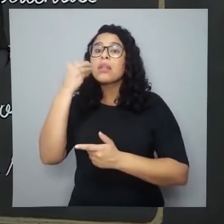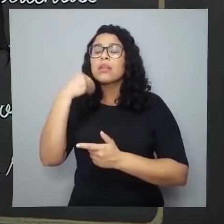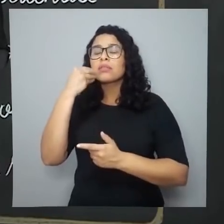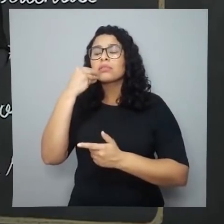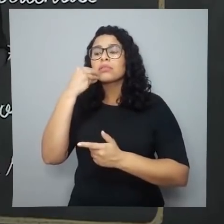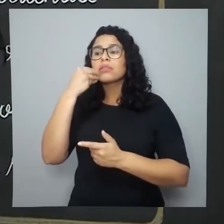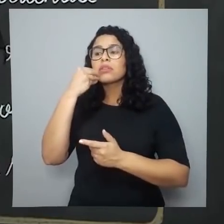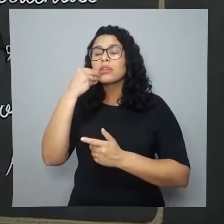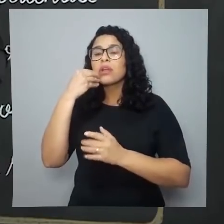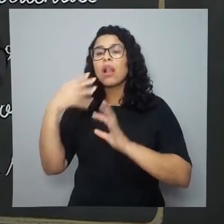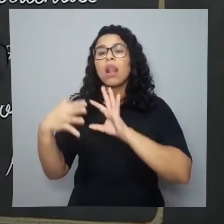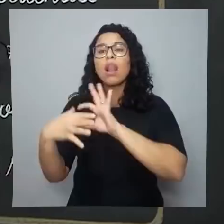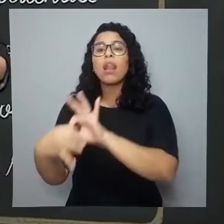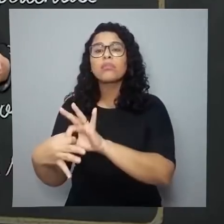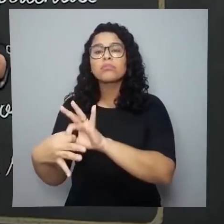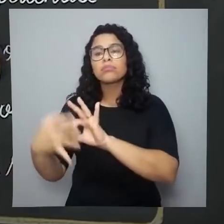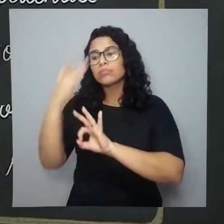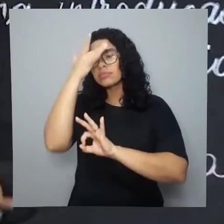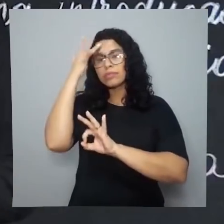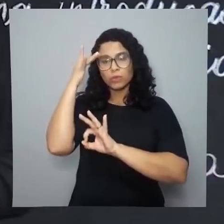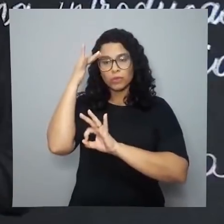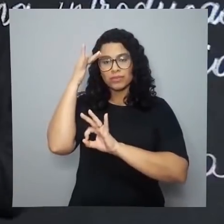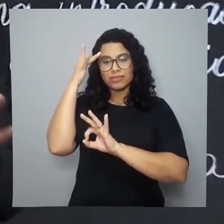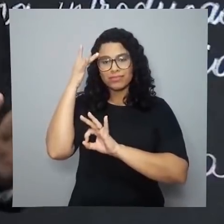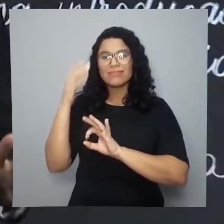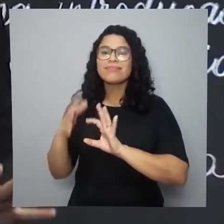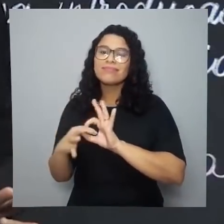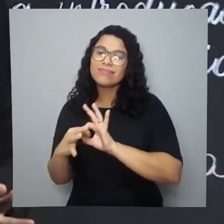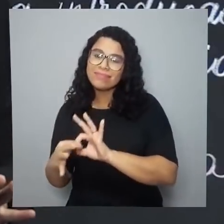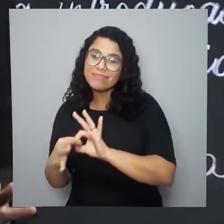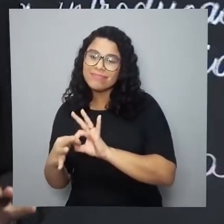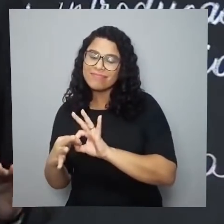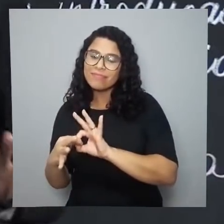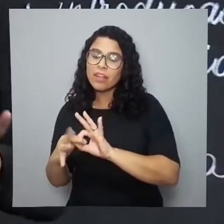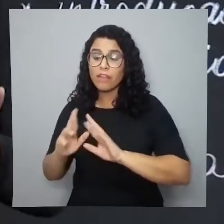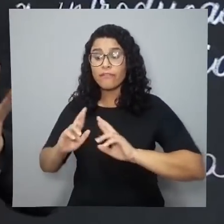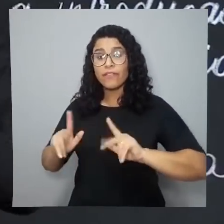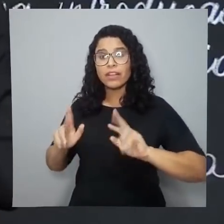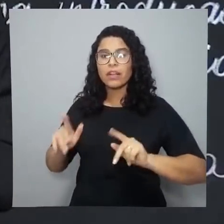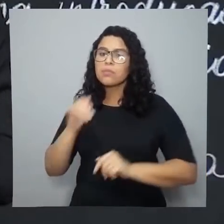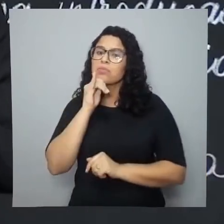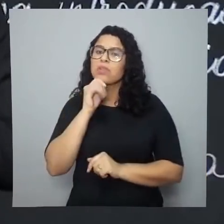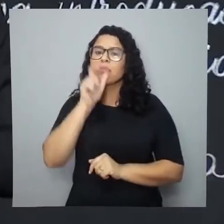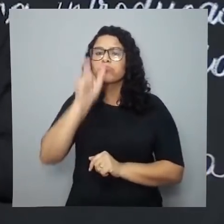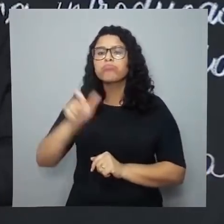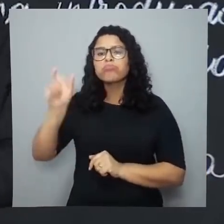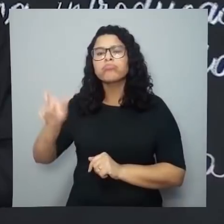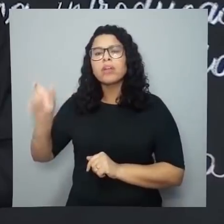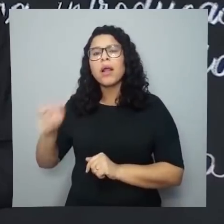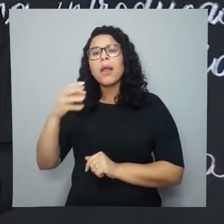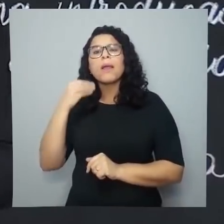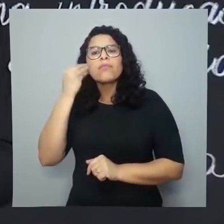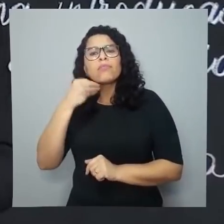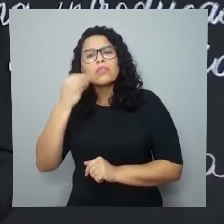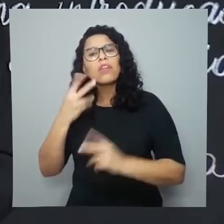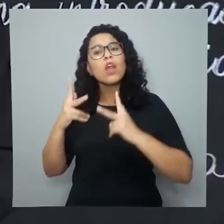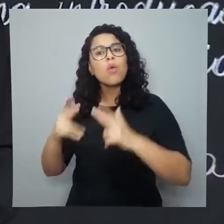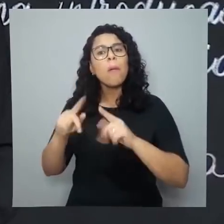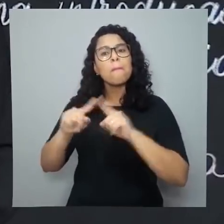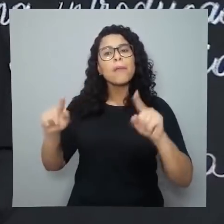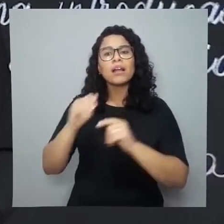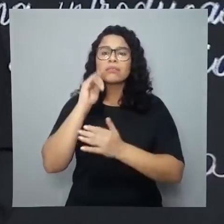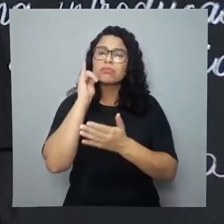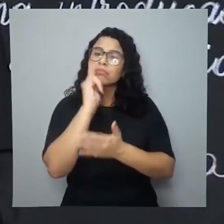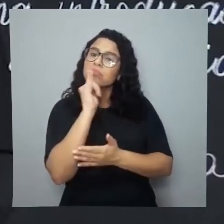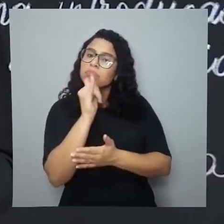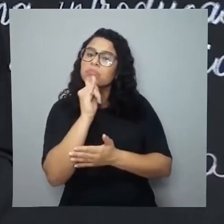experiência vivenciada. Por isso que cada relato vai ter narrativas diferentes, mesmo que vocês tenham vivenciado a mesma história. Diferente de um relatório que